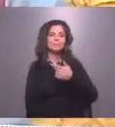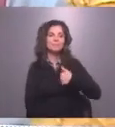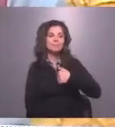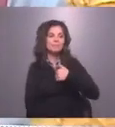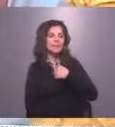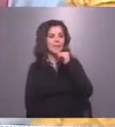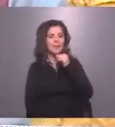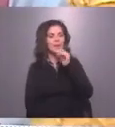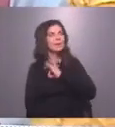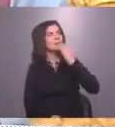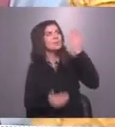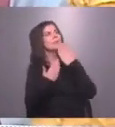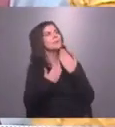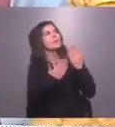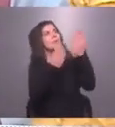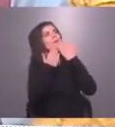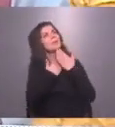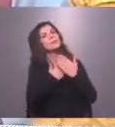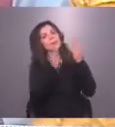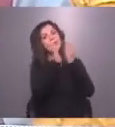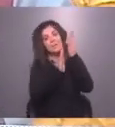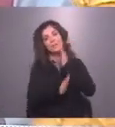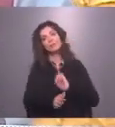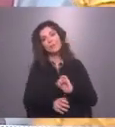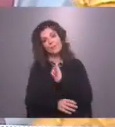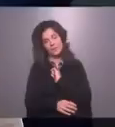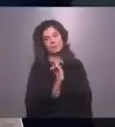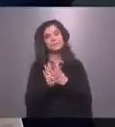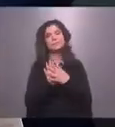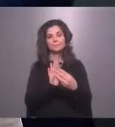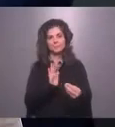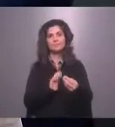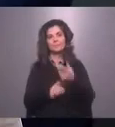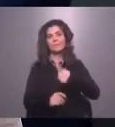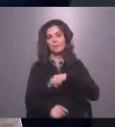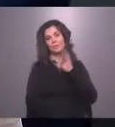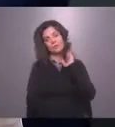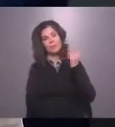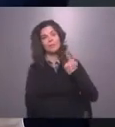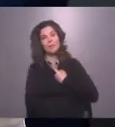Demos graças ao Senhor nosso Deus.